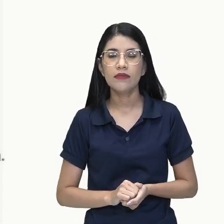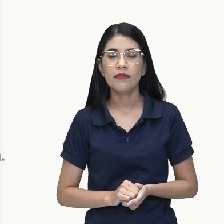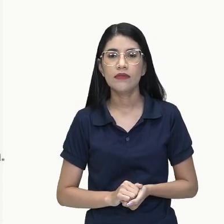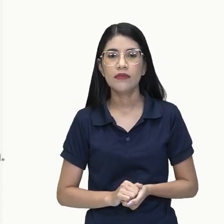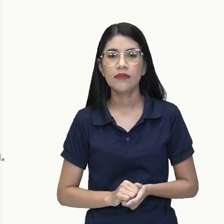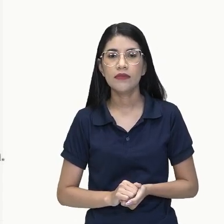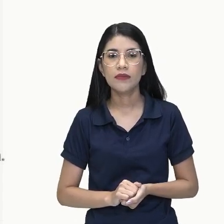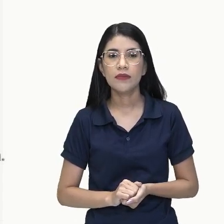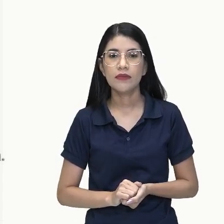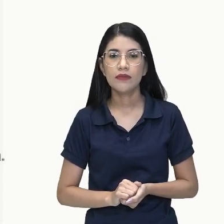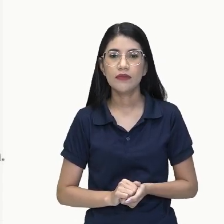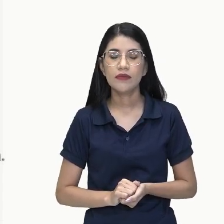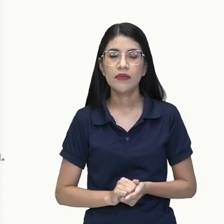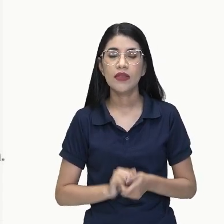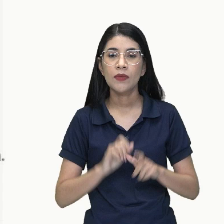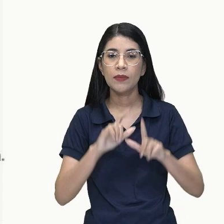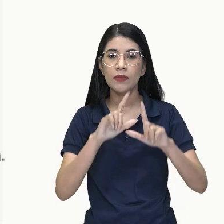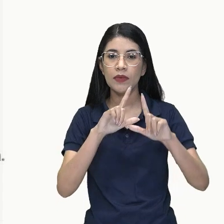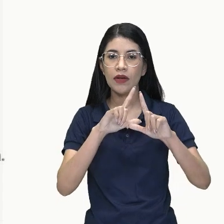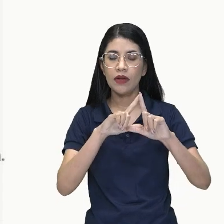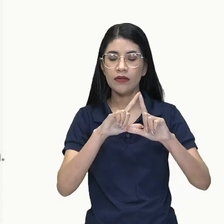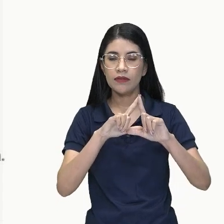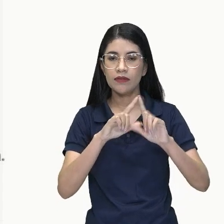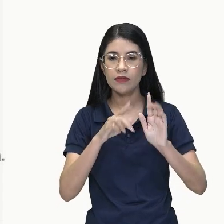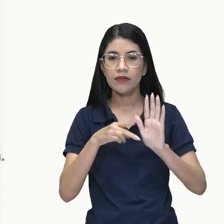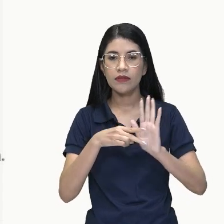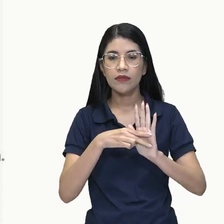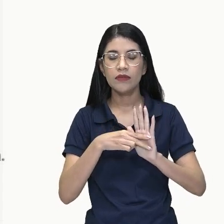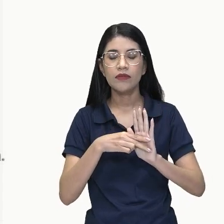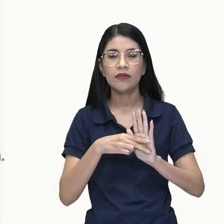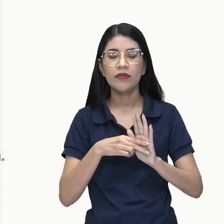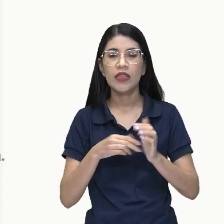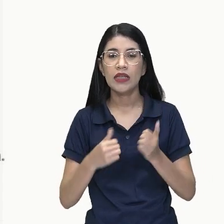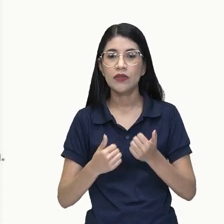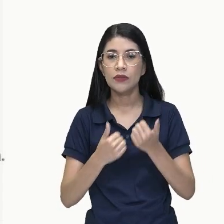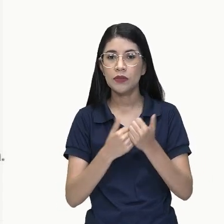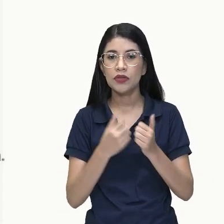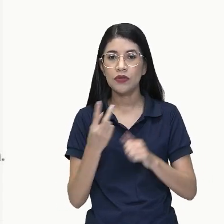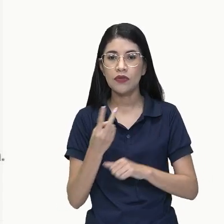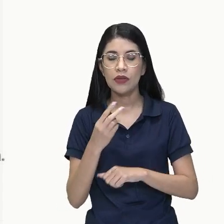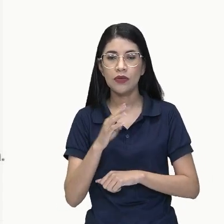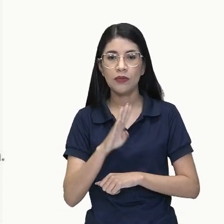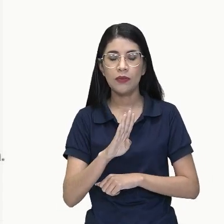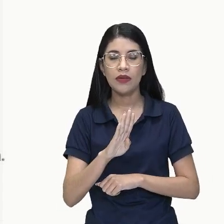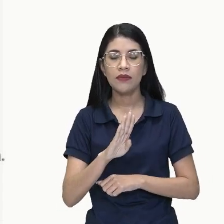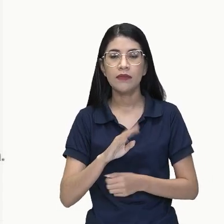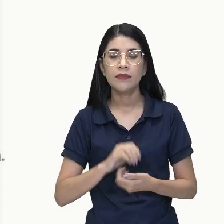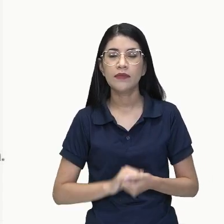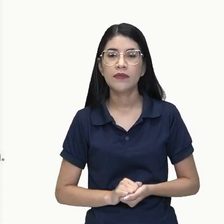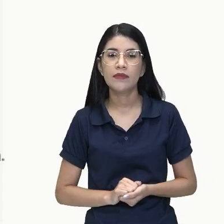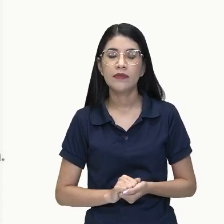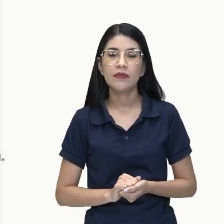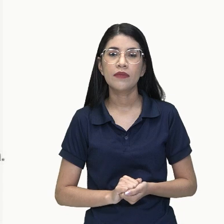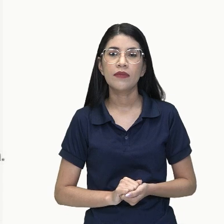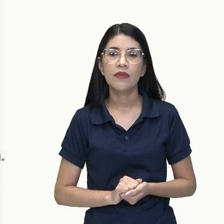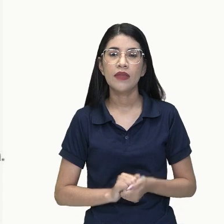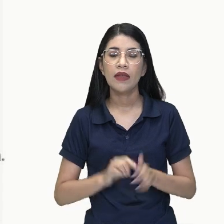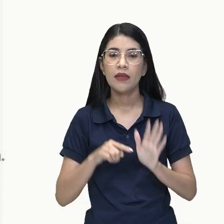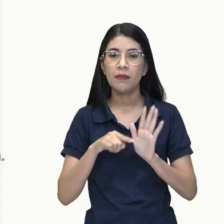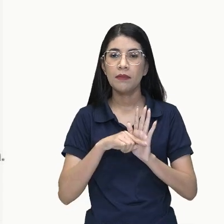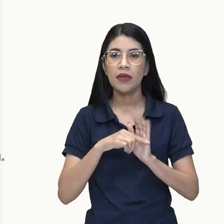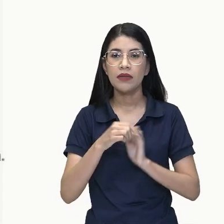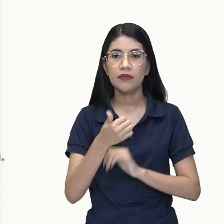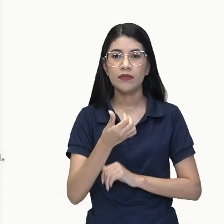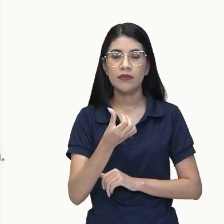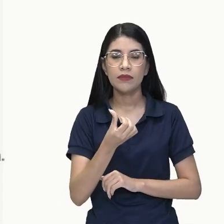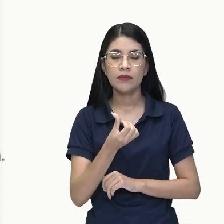Então, o delta será igual a B ao quadrado. B ao quadrado. Quem é B? Menos 16.